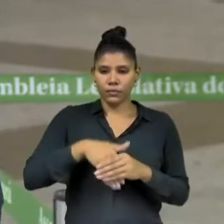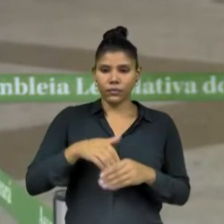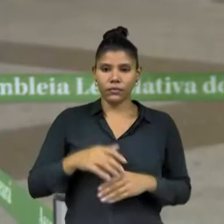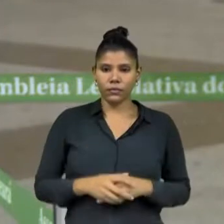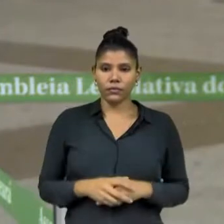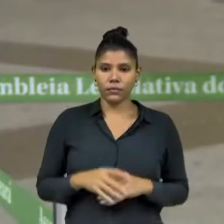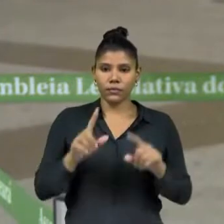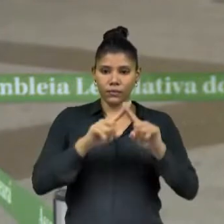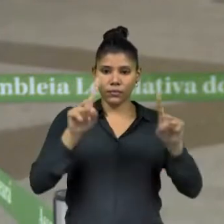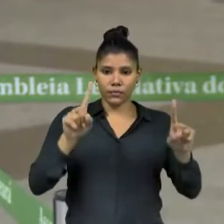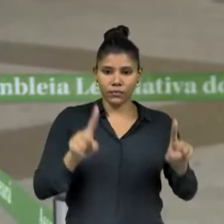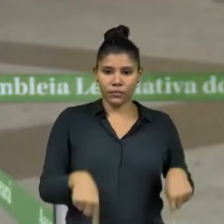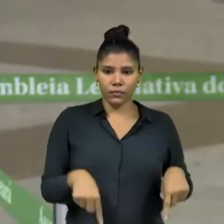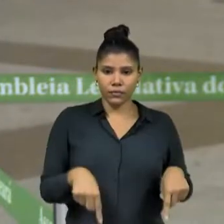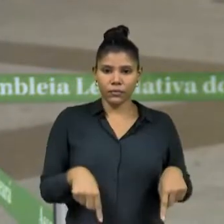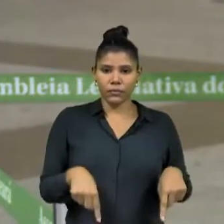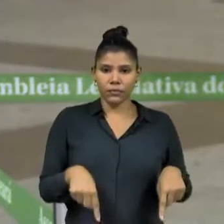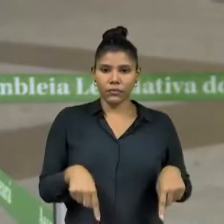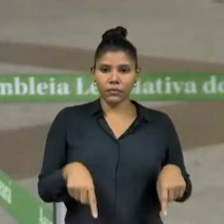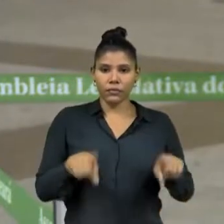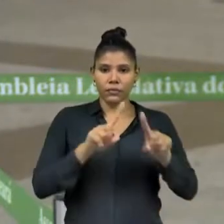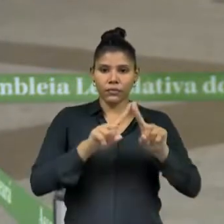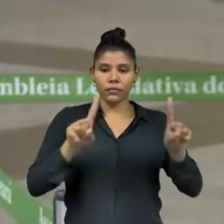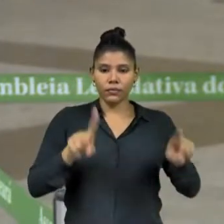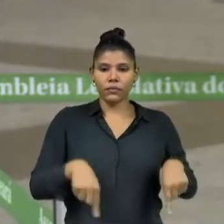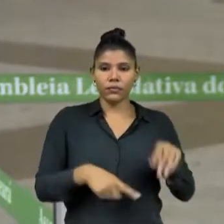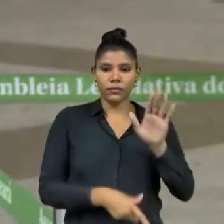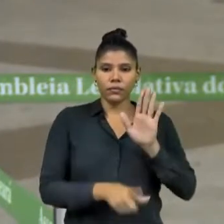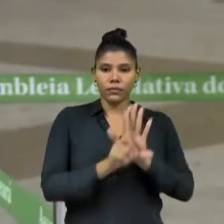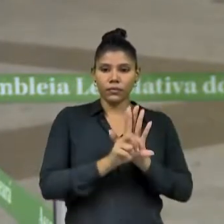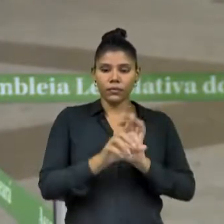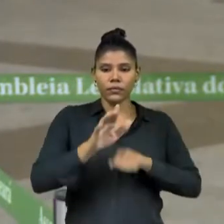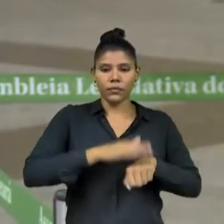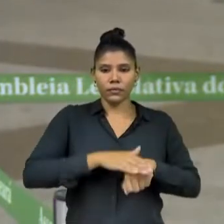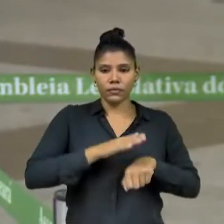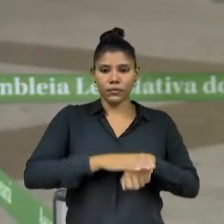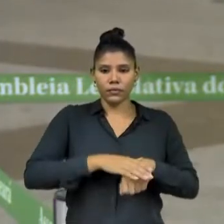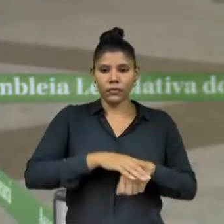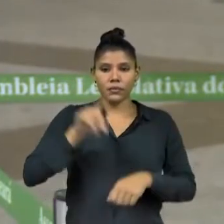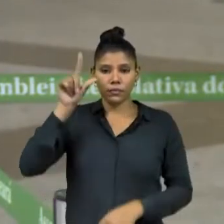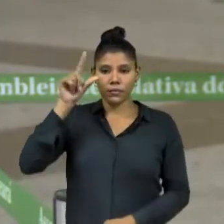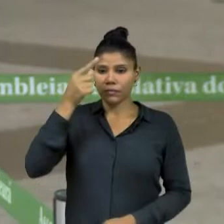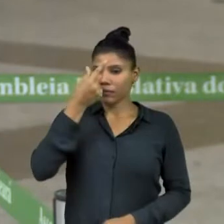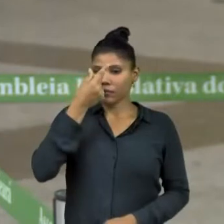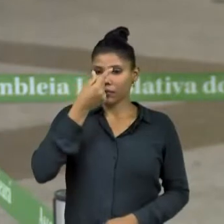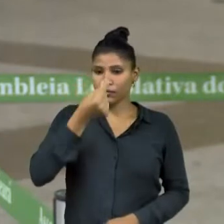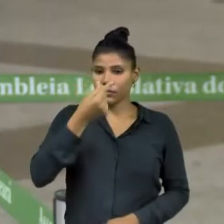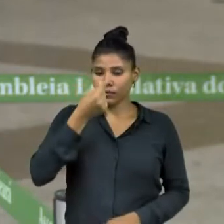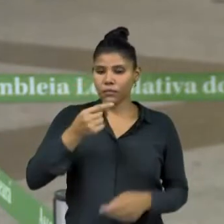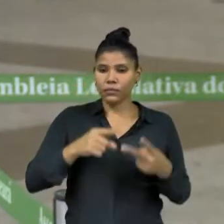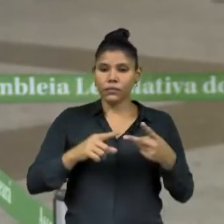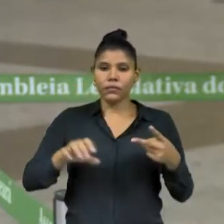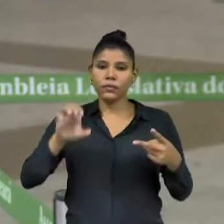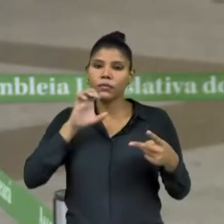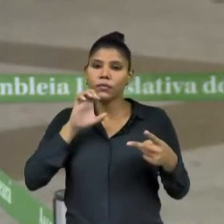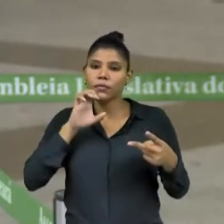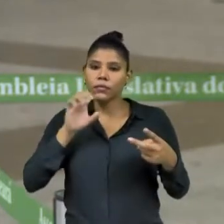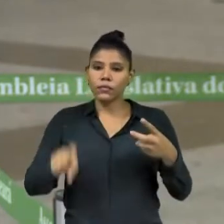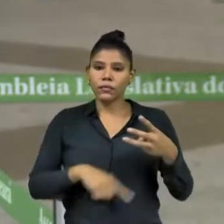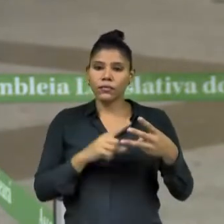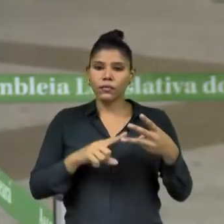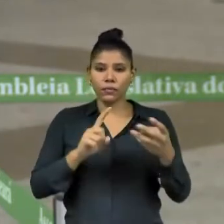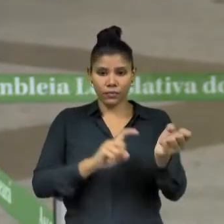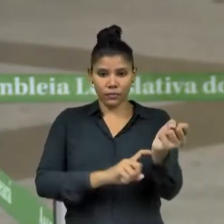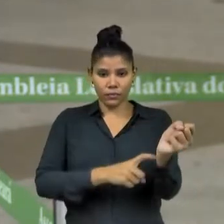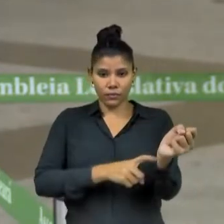Projetos de lei. Vamos começar pelos projetos de lei. Projetos de lei de autoria do deputado Agenor Neto, da deputada Érica Murim, deputado Eumano